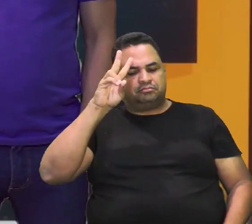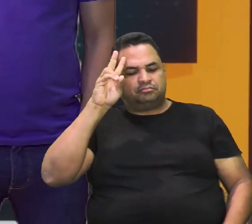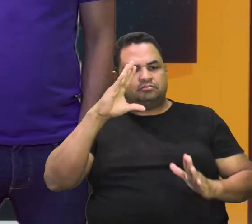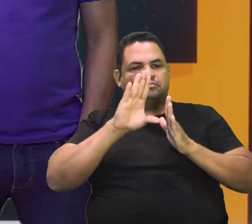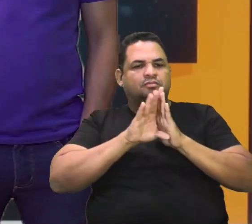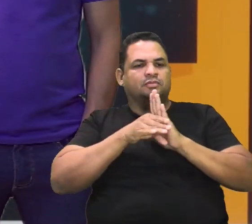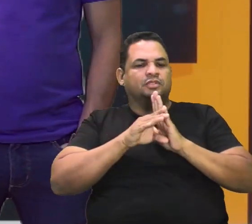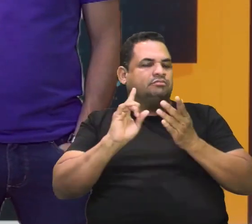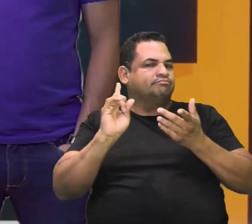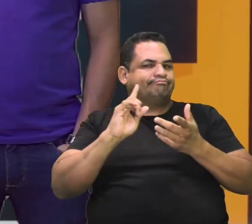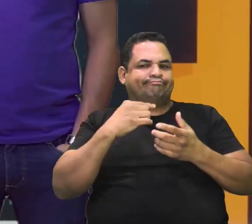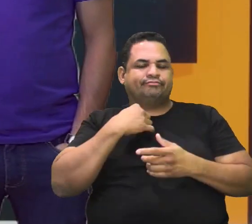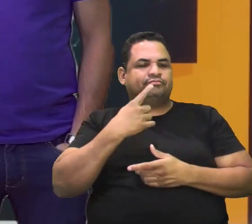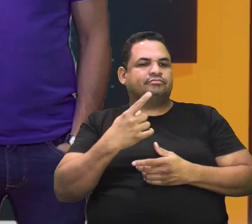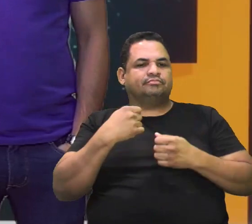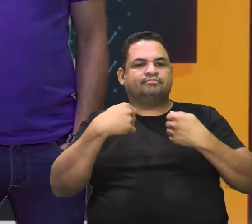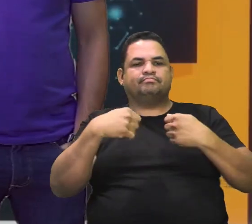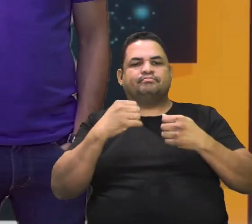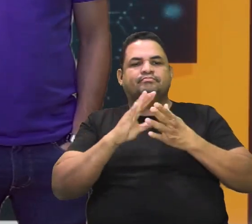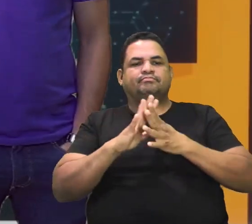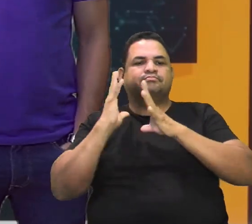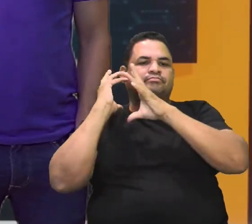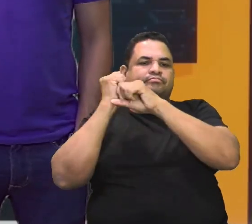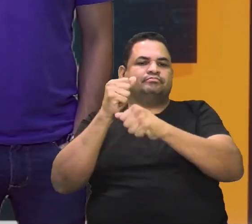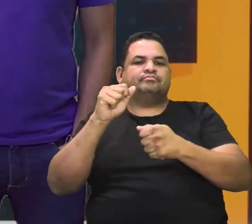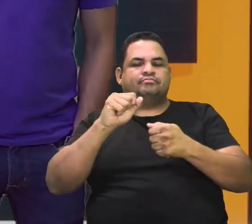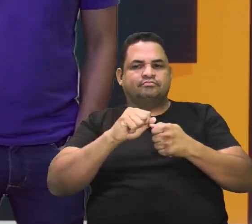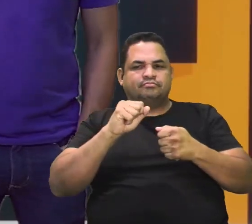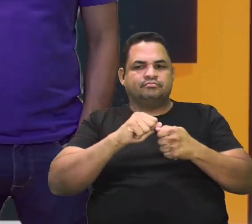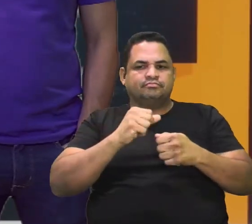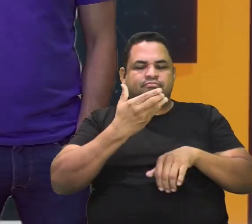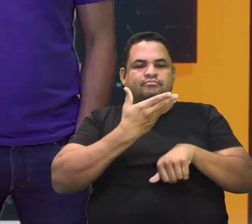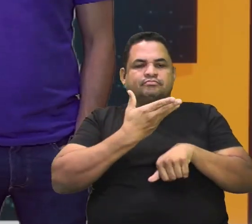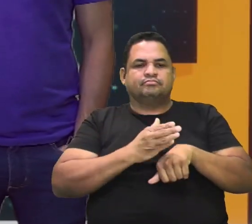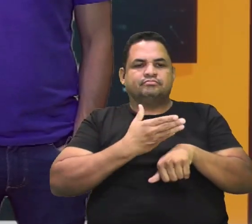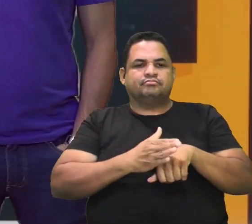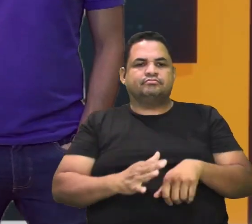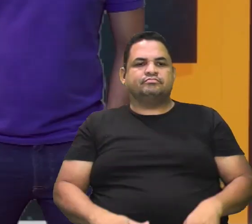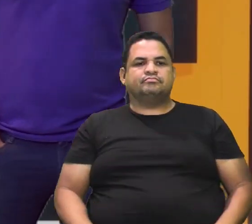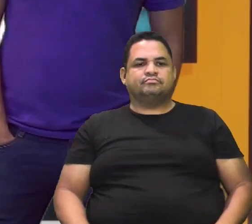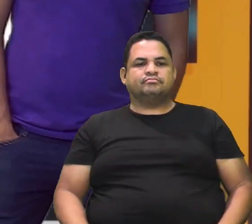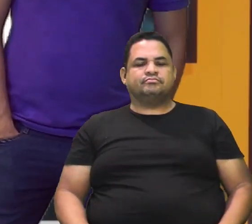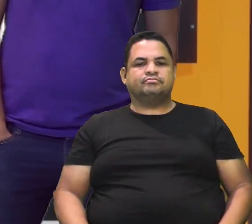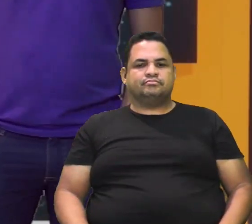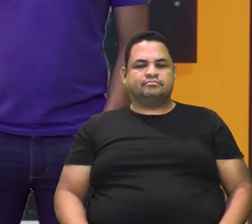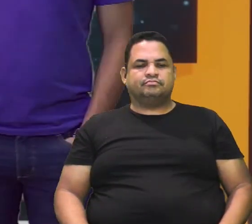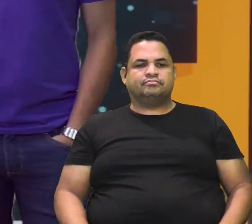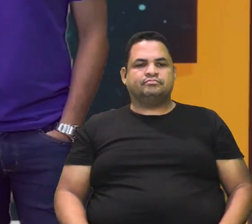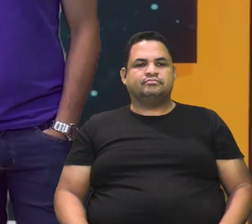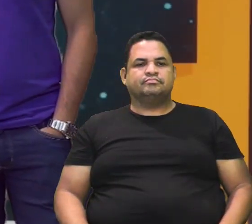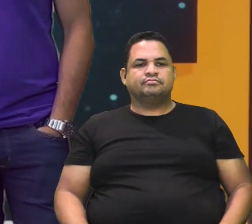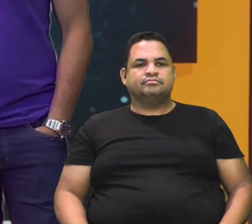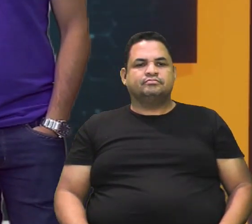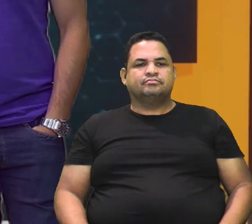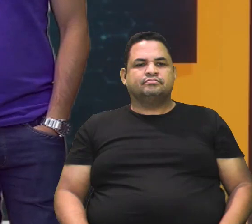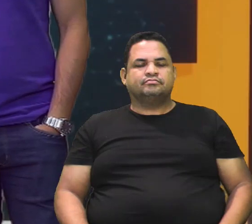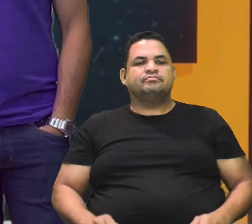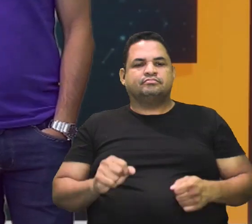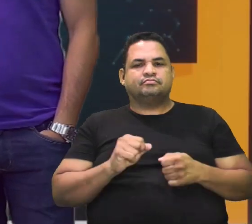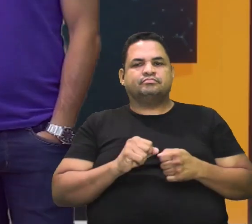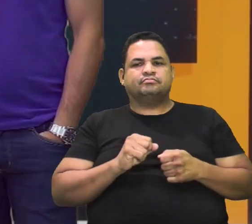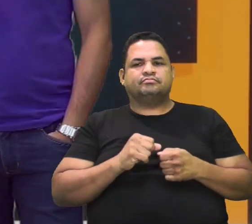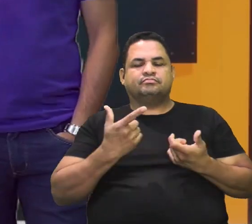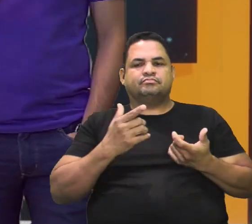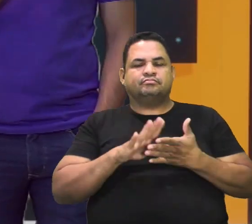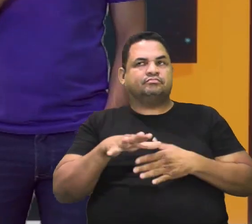rever o conceito, não é suficiente. Tem que revisar fazendo os exemplos, os exercícios, as atividades. Então, vamos fazer,